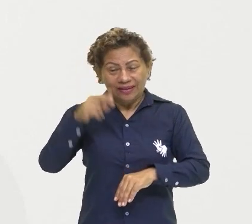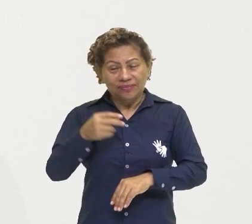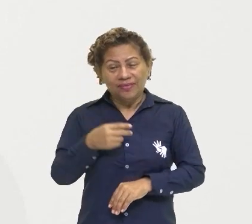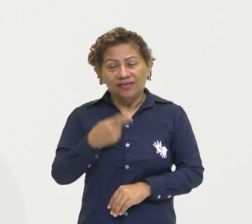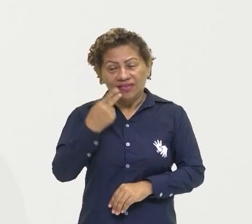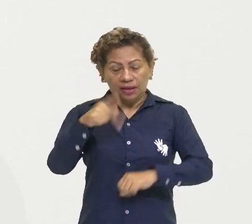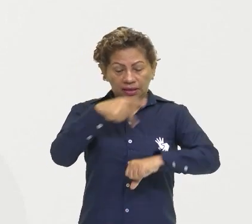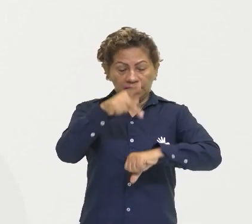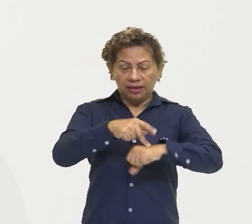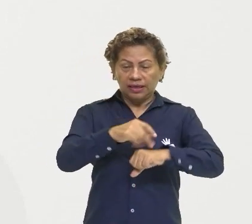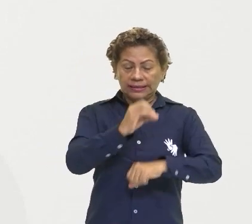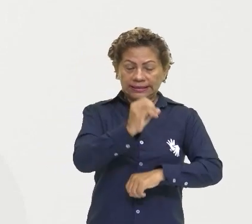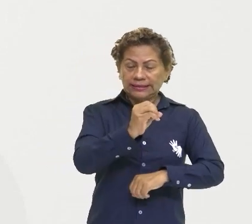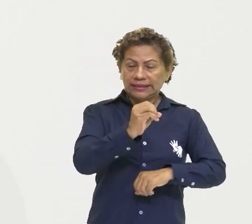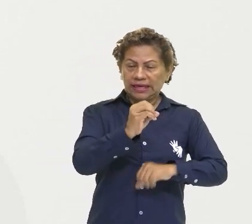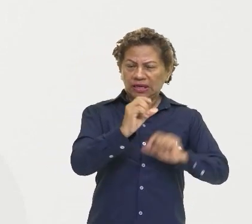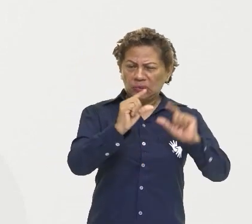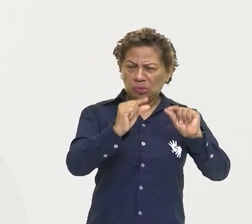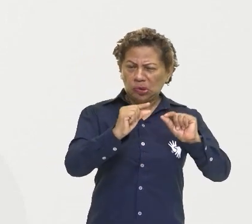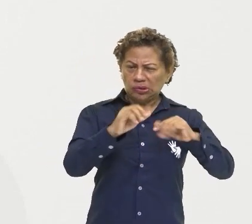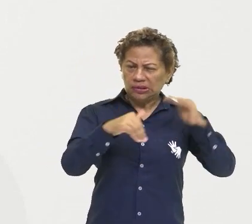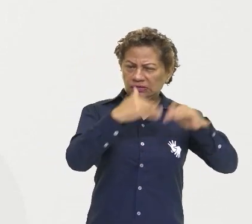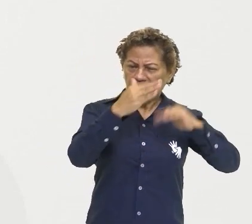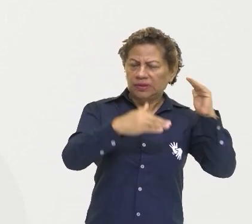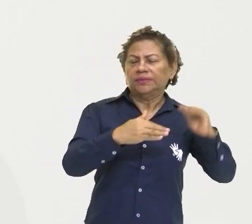oposto do IDH. Quanto mais perto de 1,